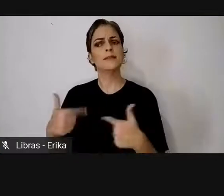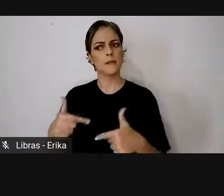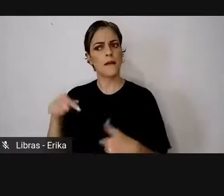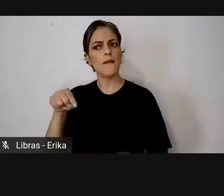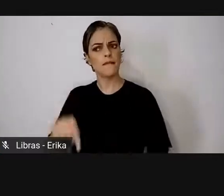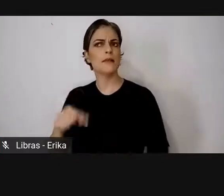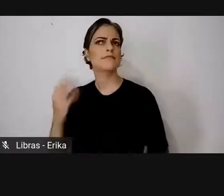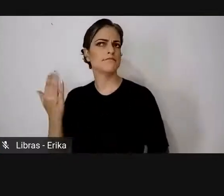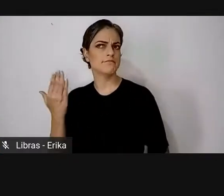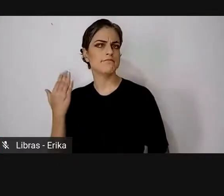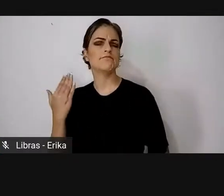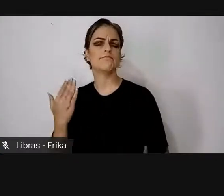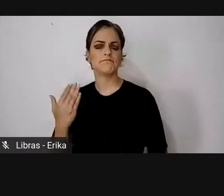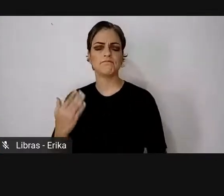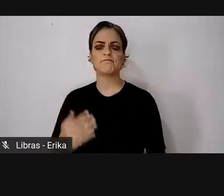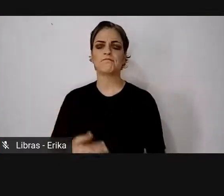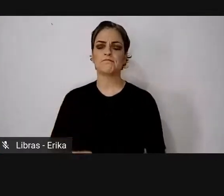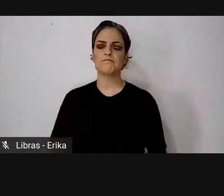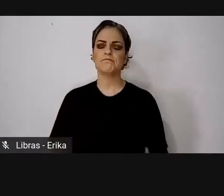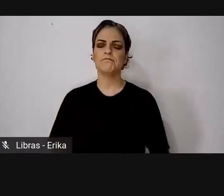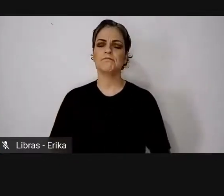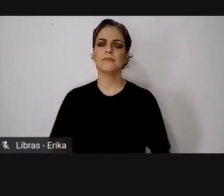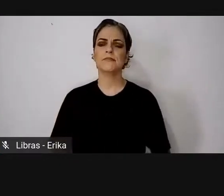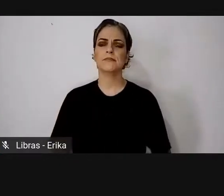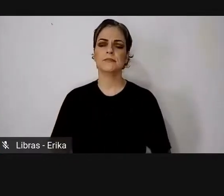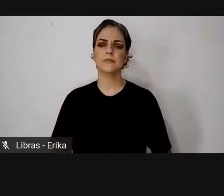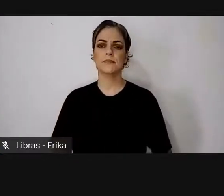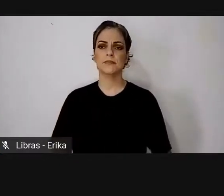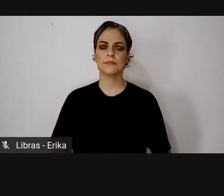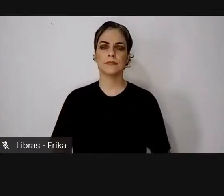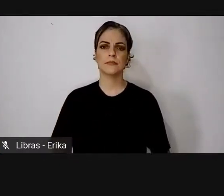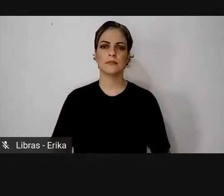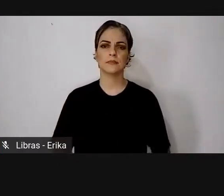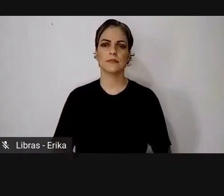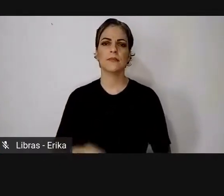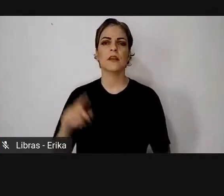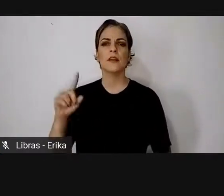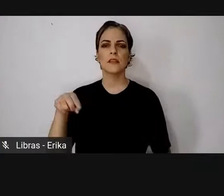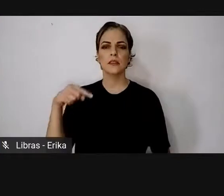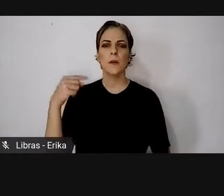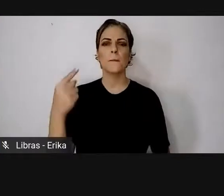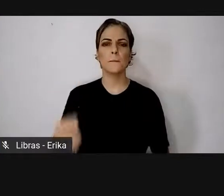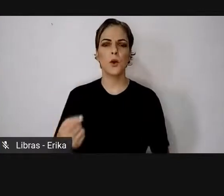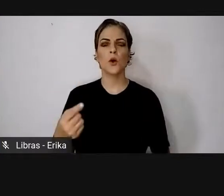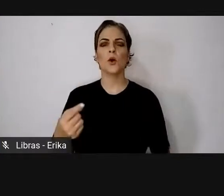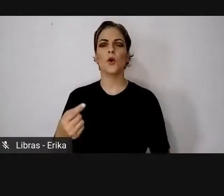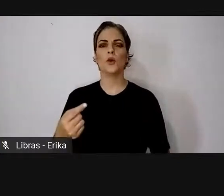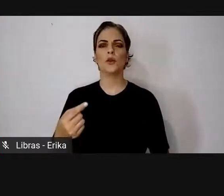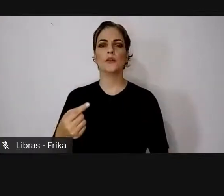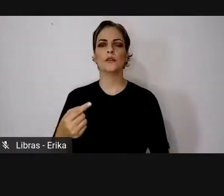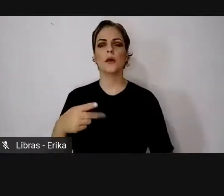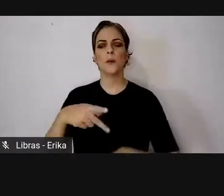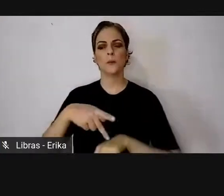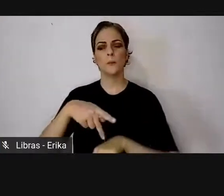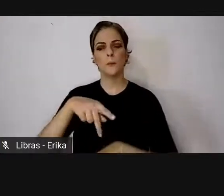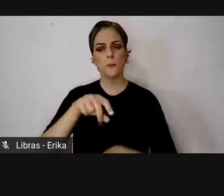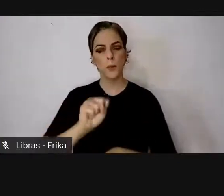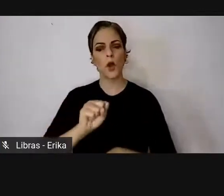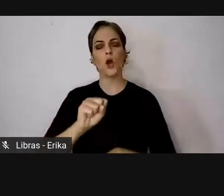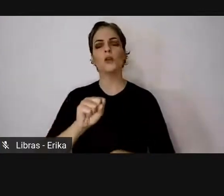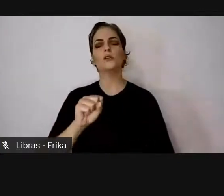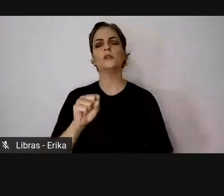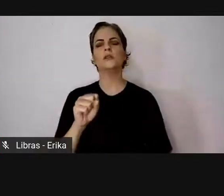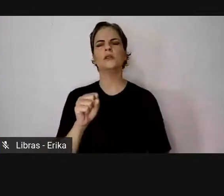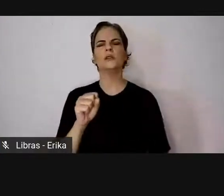E depois disso, a minha primeira pós-graduação já como parte do processo legislativo, de estudo